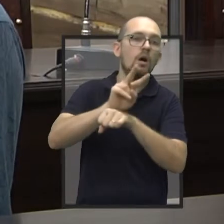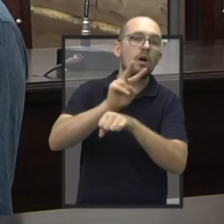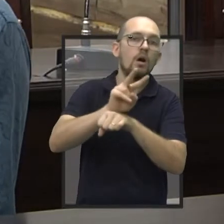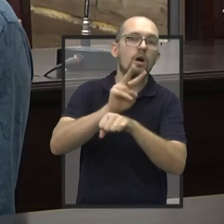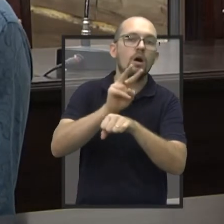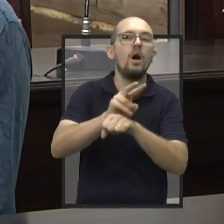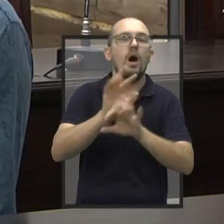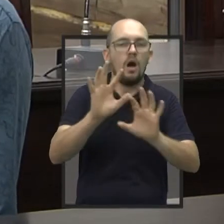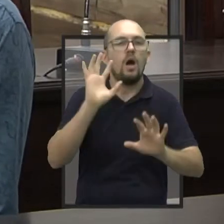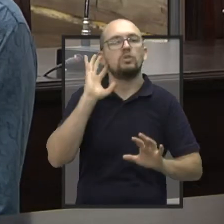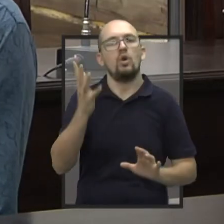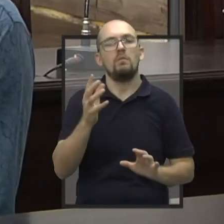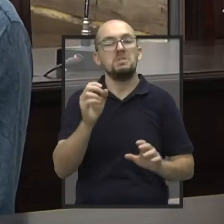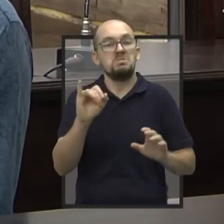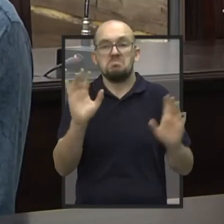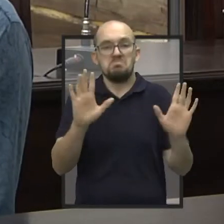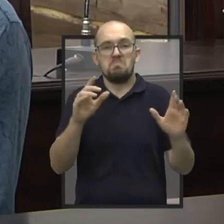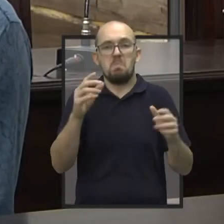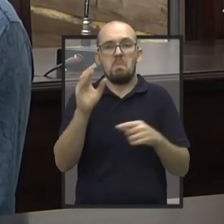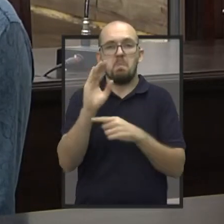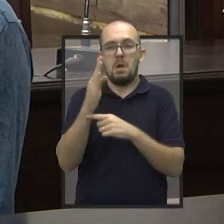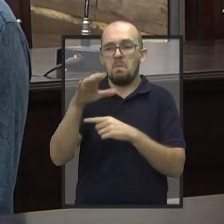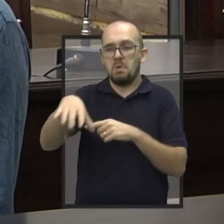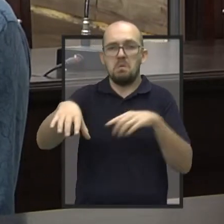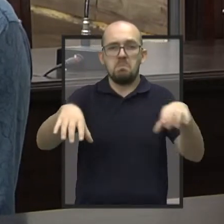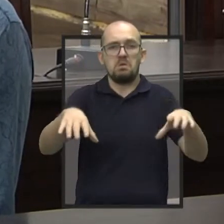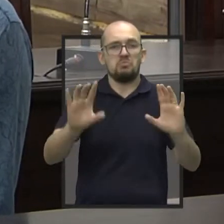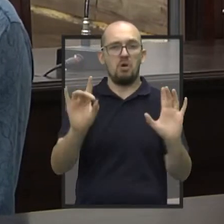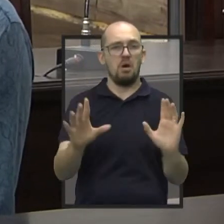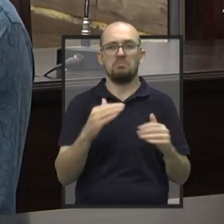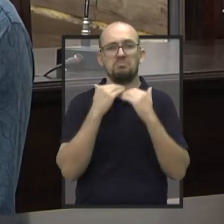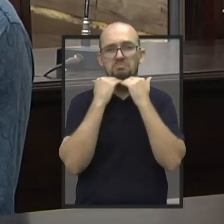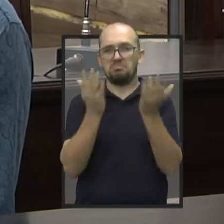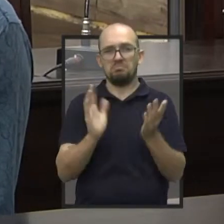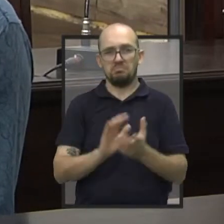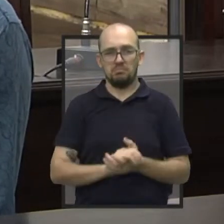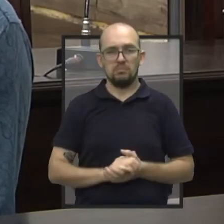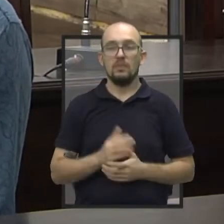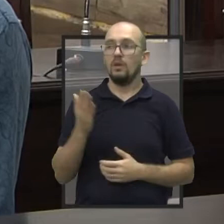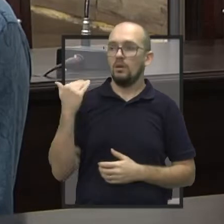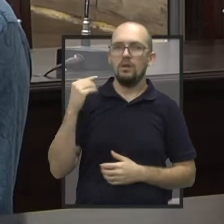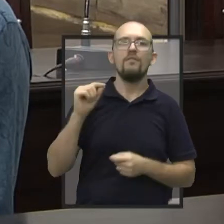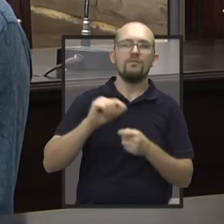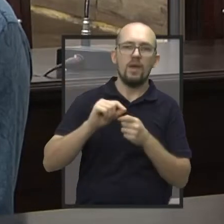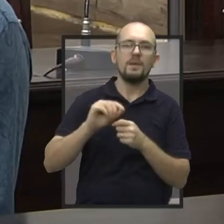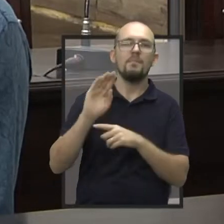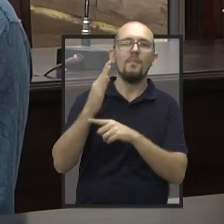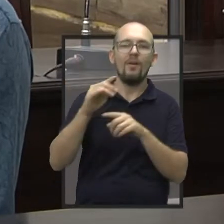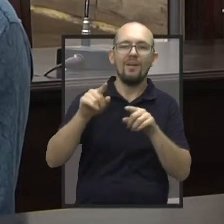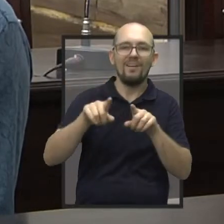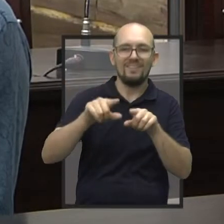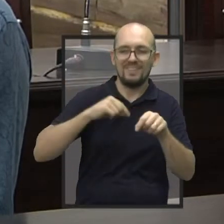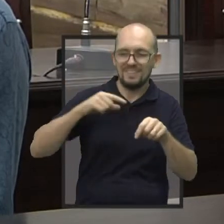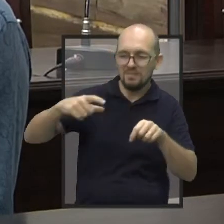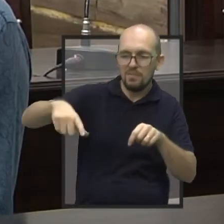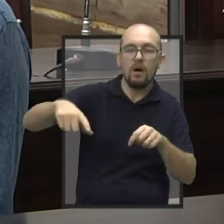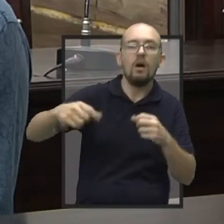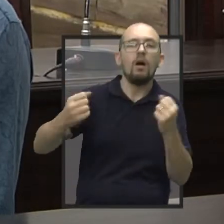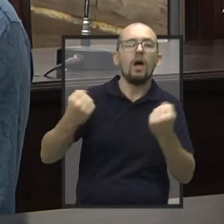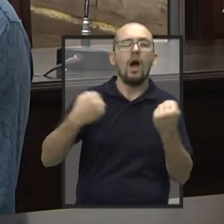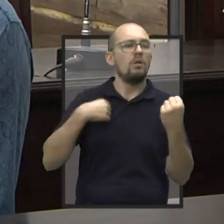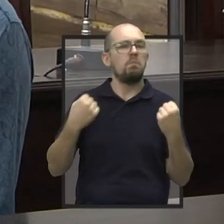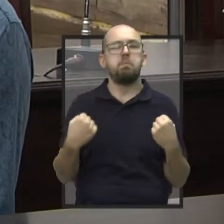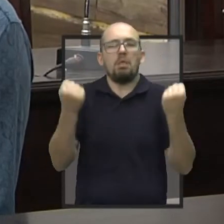vai solucionar. No último final de semana, o pessoal aí da segurança da prefeitura esteve no local, colocou uns cavaletes de madeira que foram quebrados,